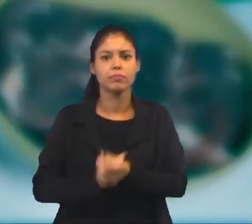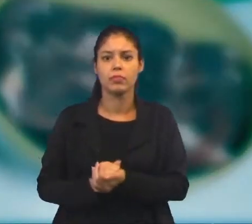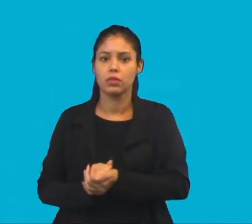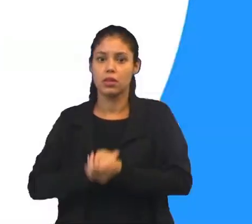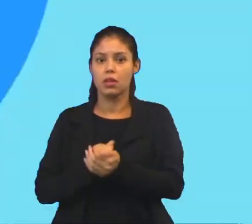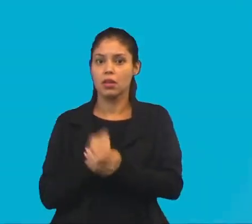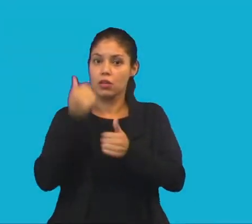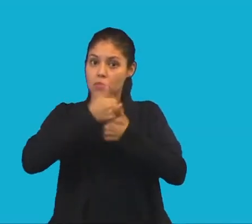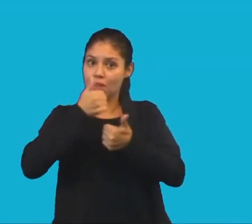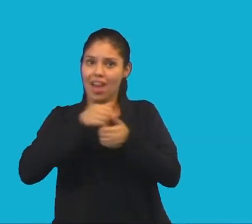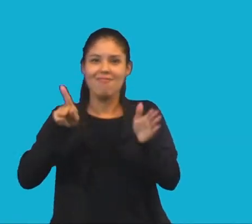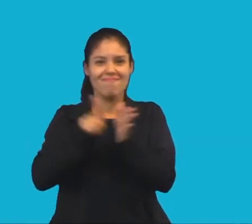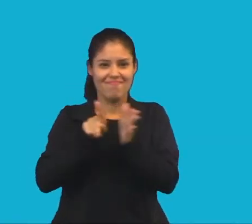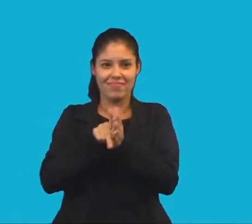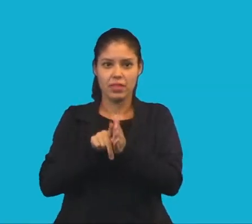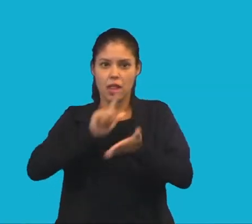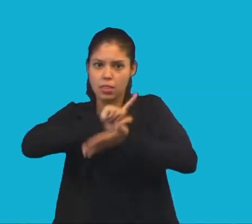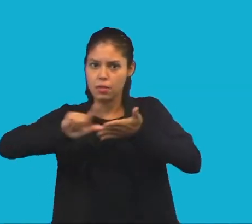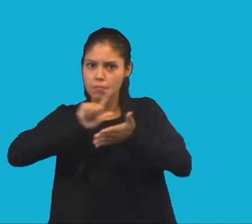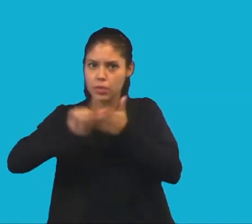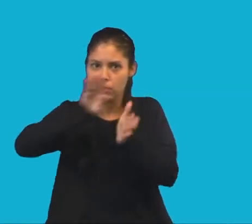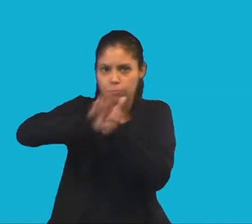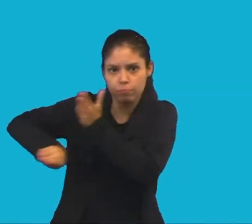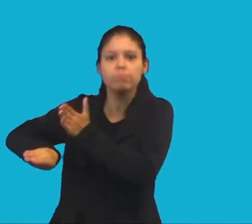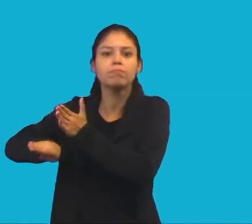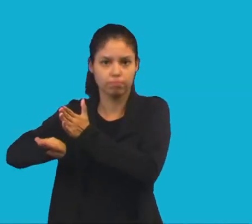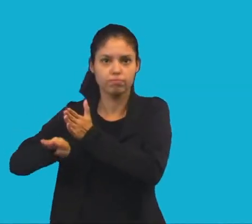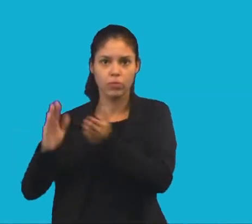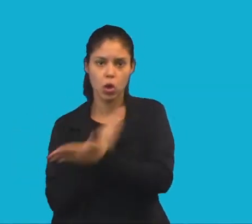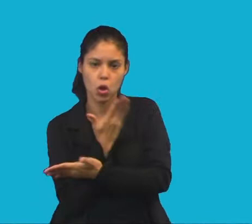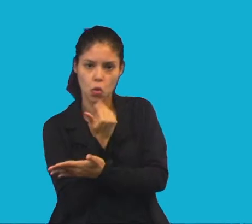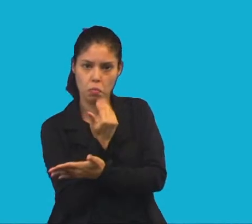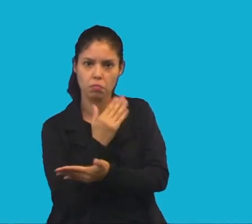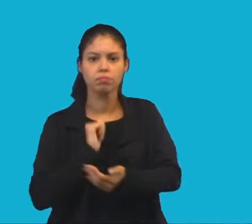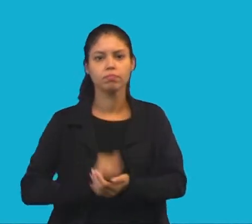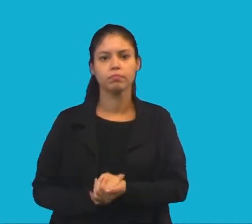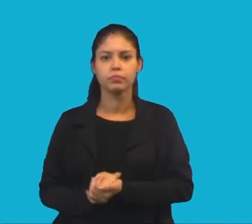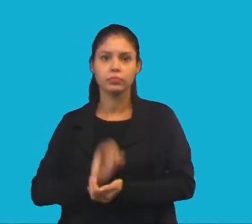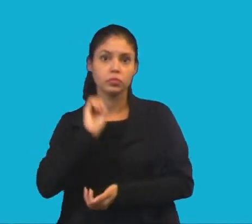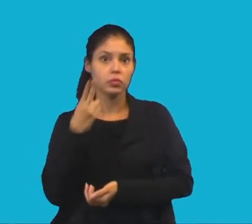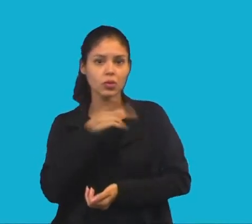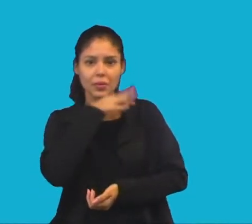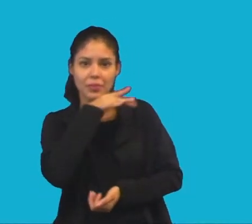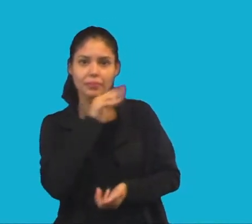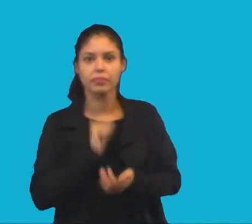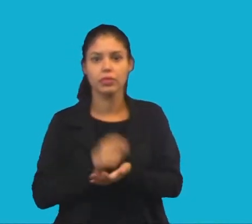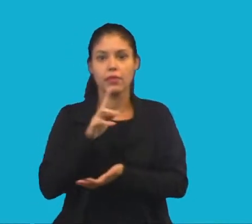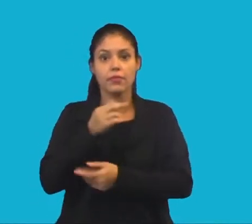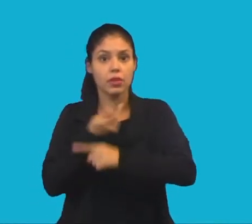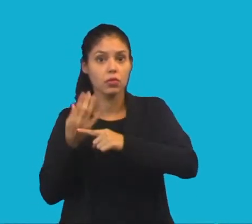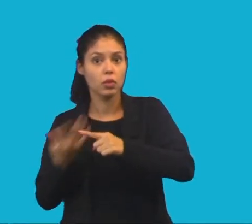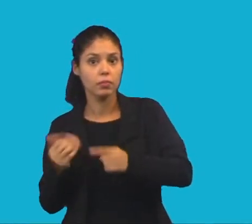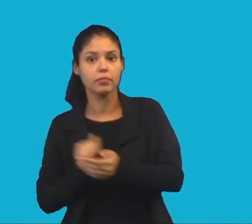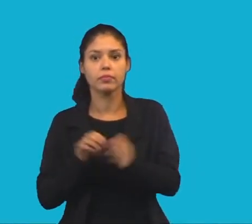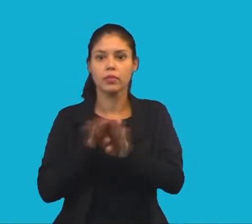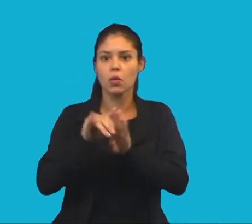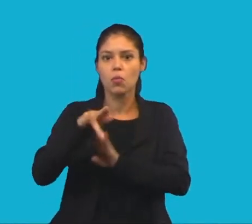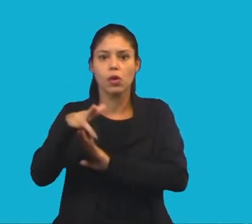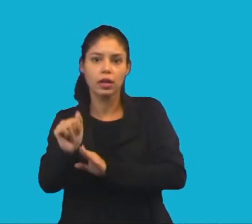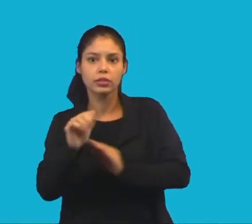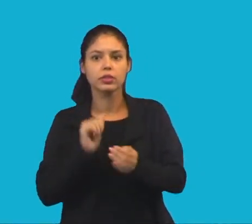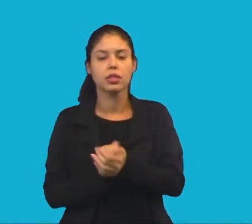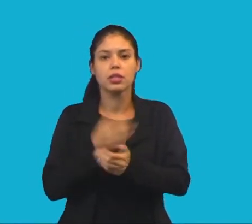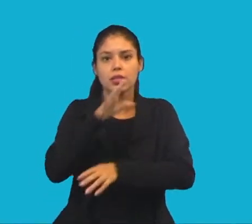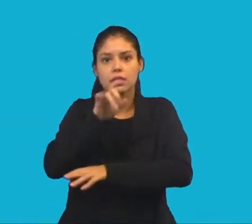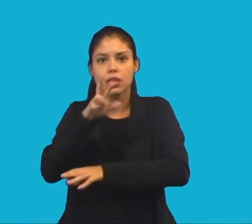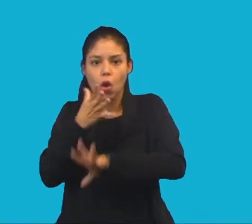foram submetidos à limpeza, remoção de partes não comestíveis ou indesejáveis, fracionamento, moagem,